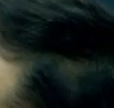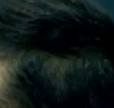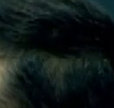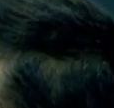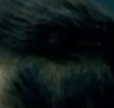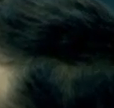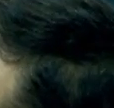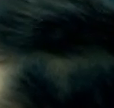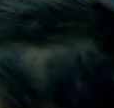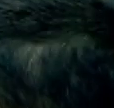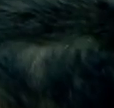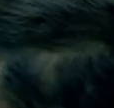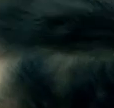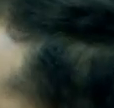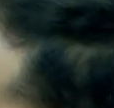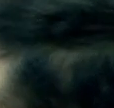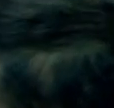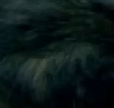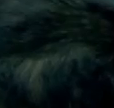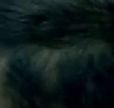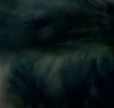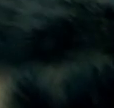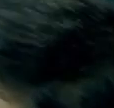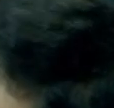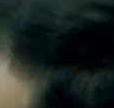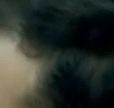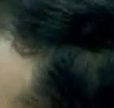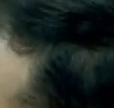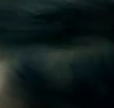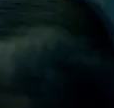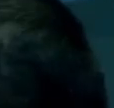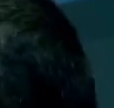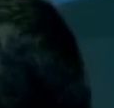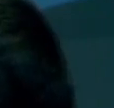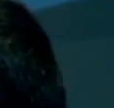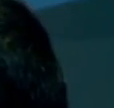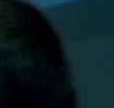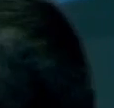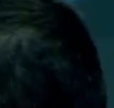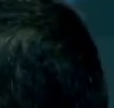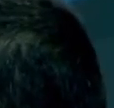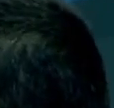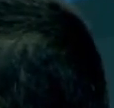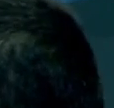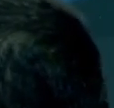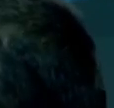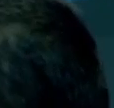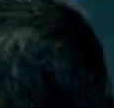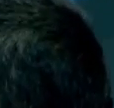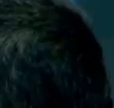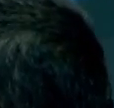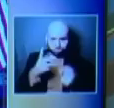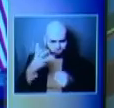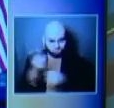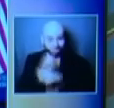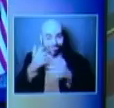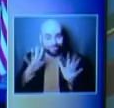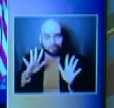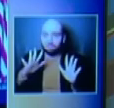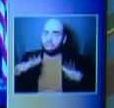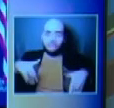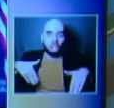ah e isso gera um impacto natural e normal no processo de elevação de preço no mercado doméstico